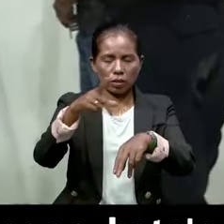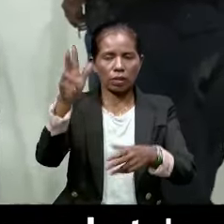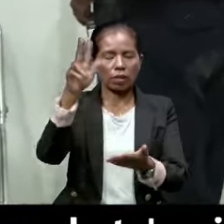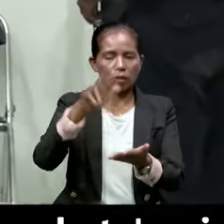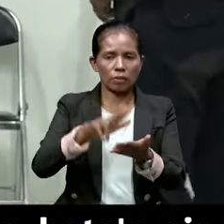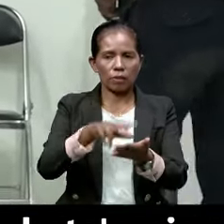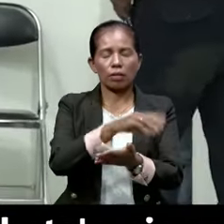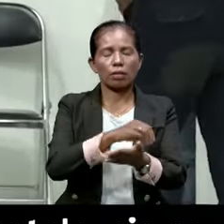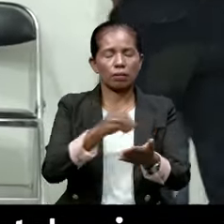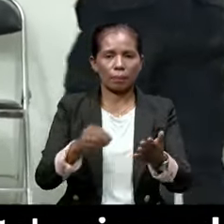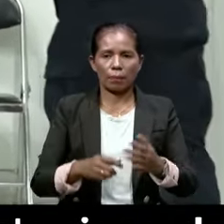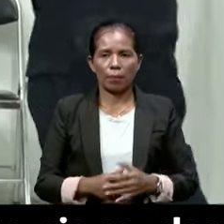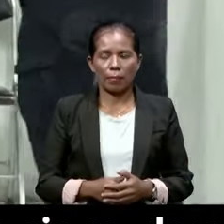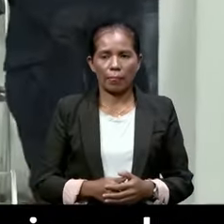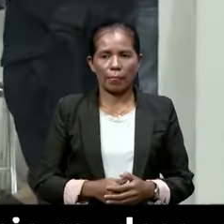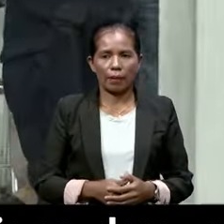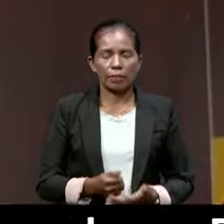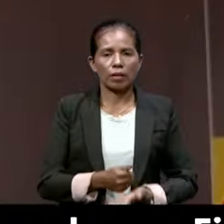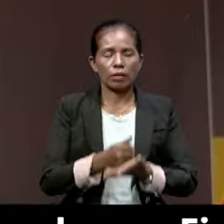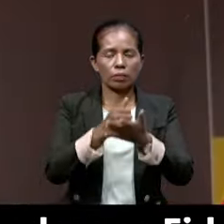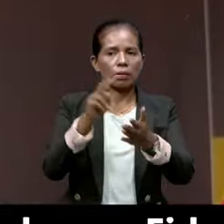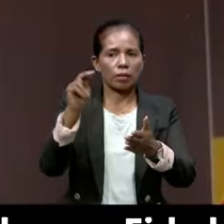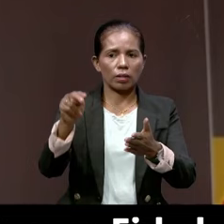a extradição. Tratamento bania,